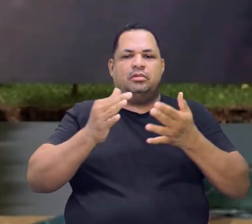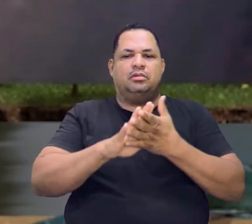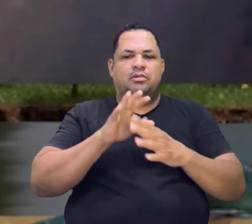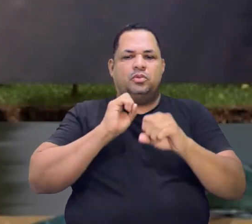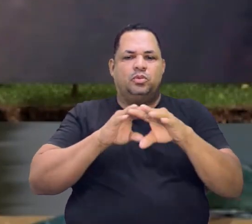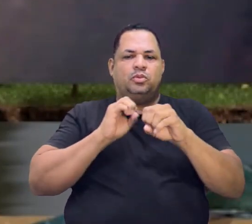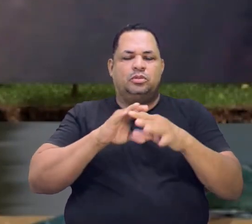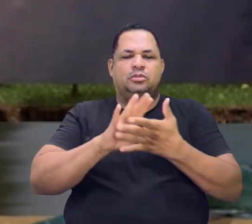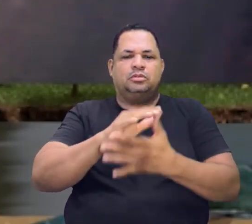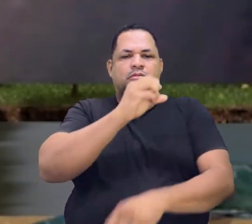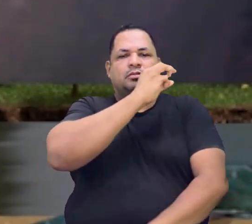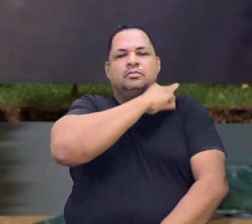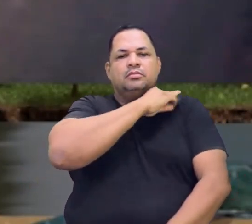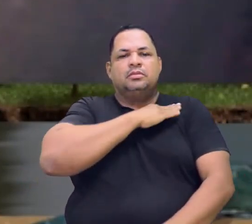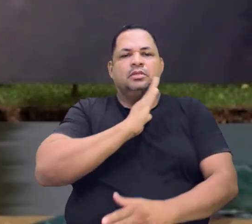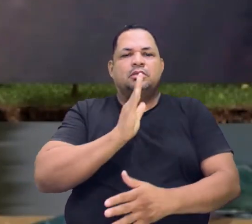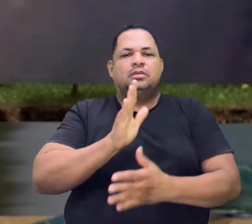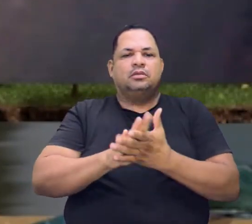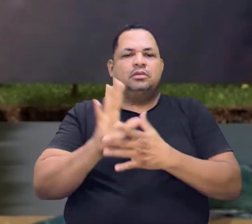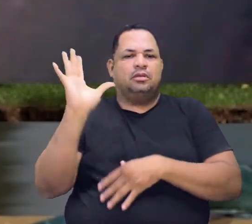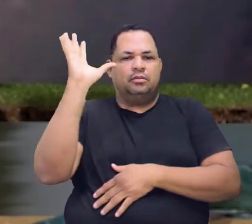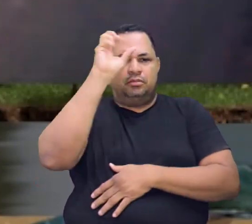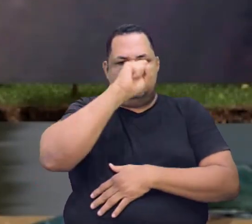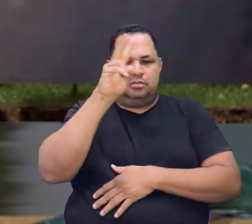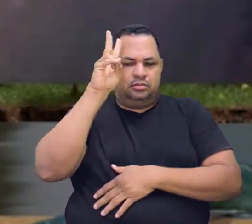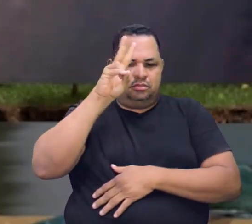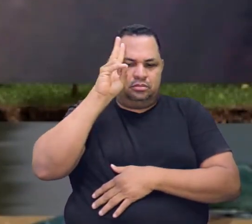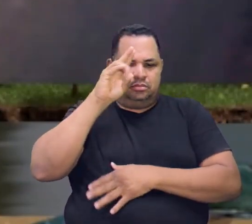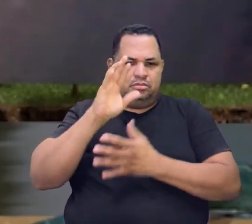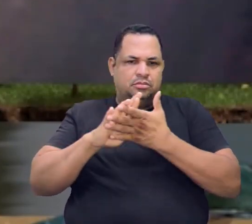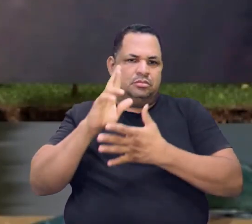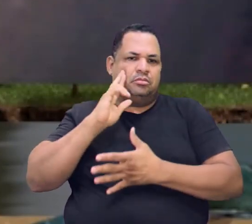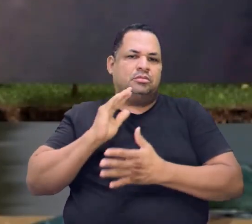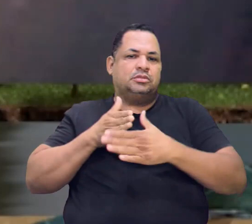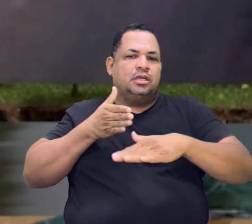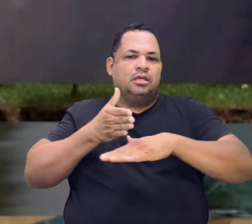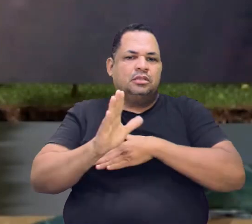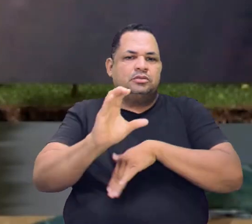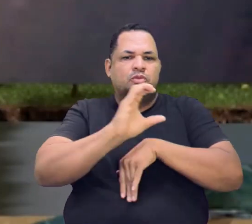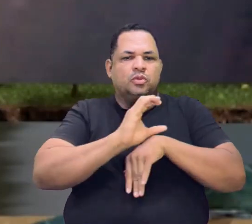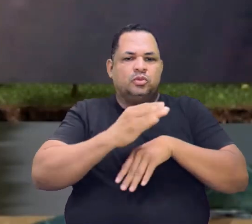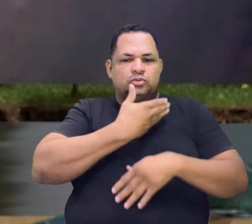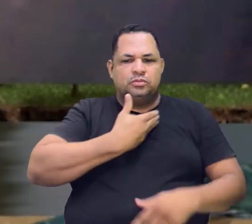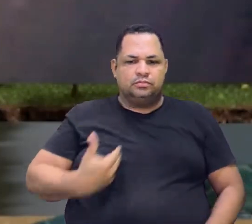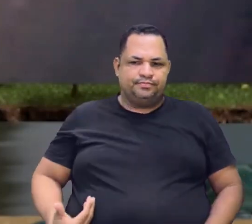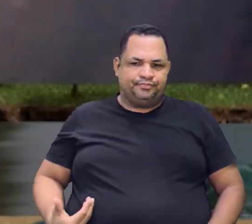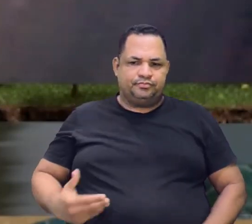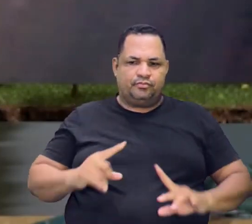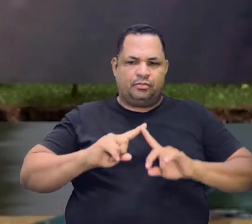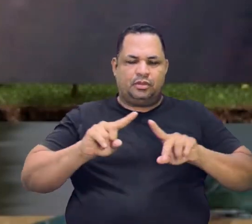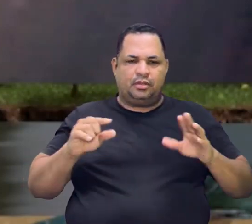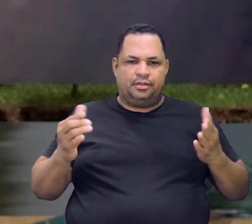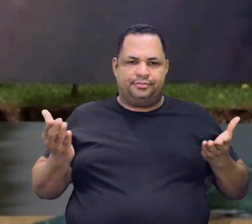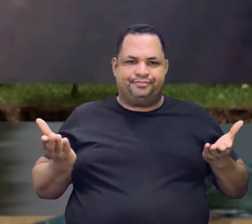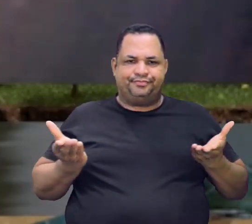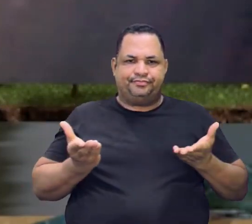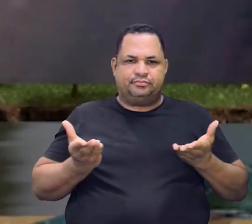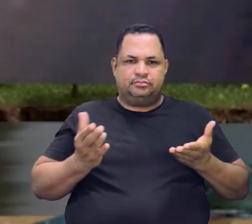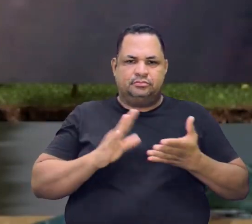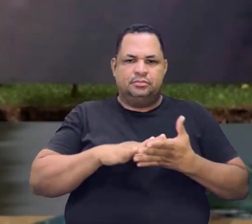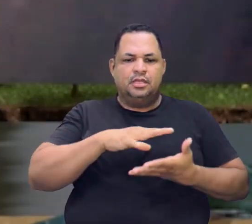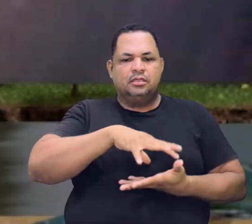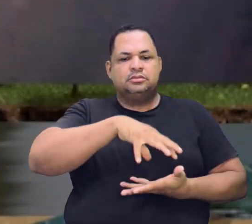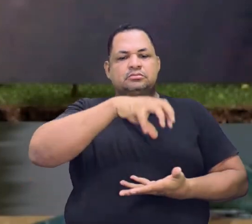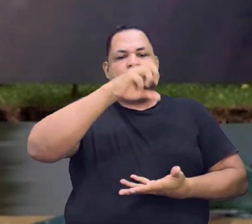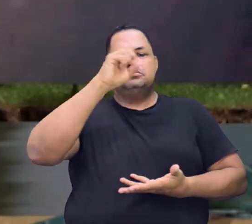médio, ele já aprende História de Rondônia e aí já vai para concurso público. Essa era a ideia. Mas agora, tiraram do